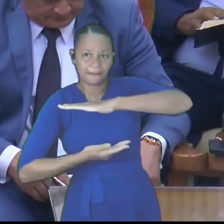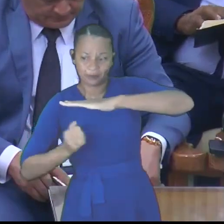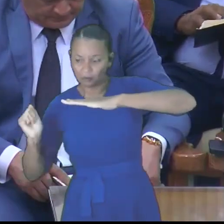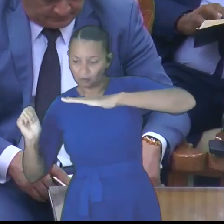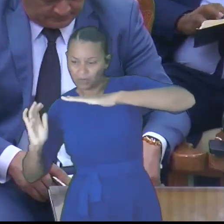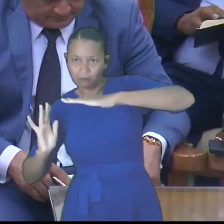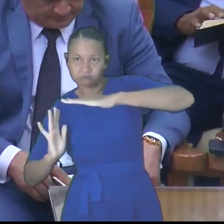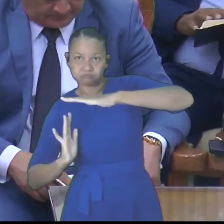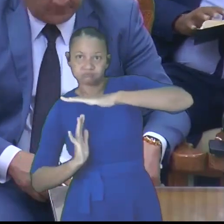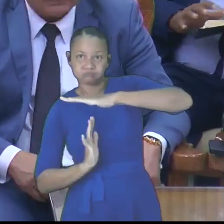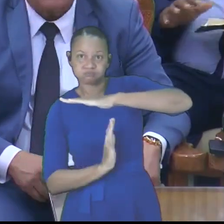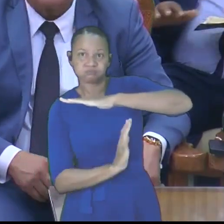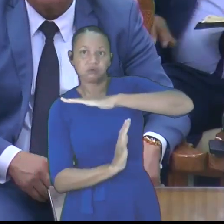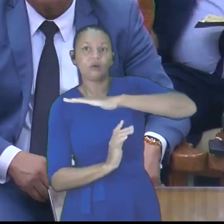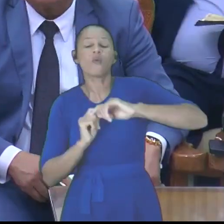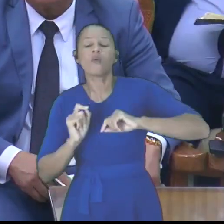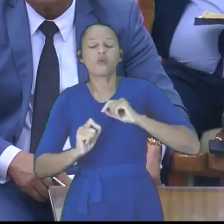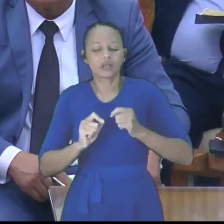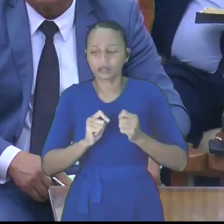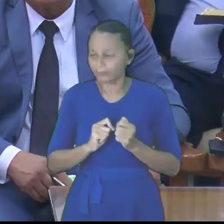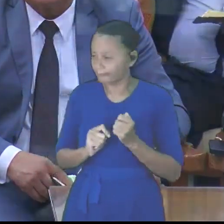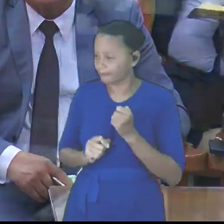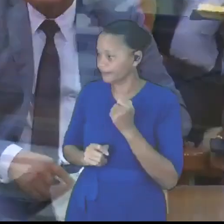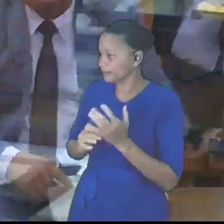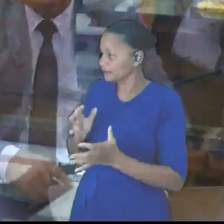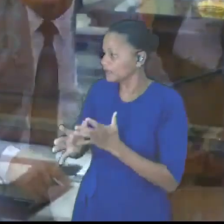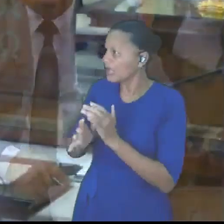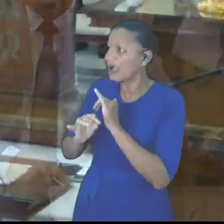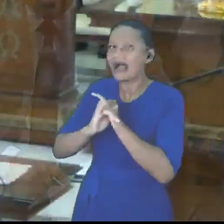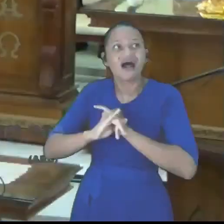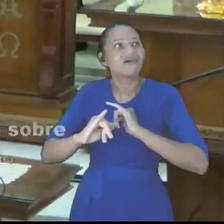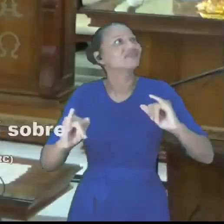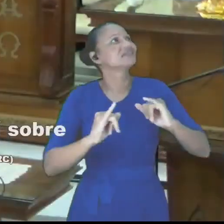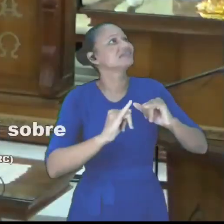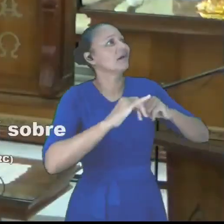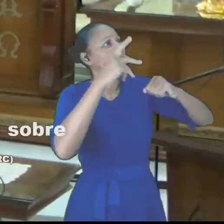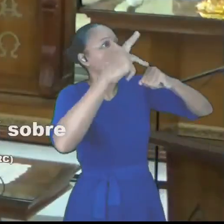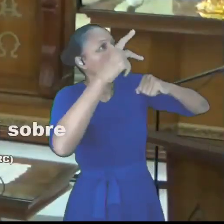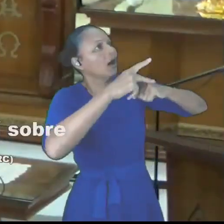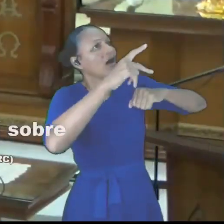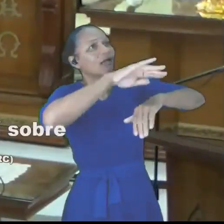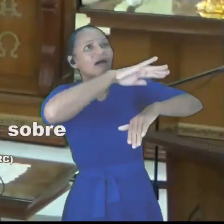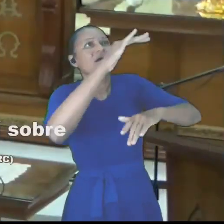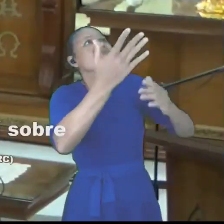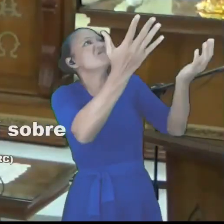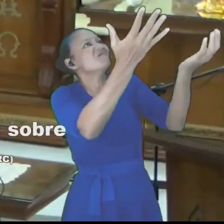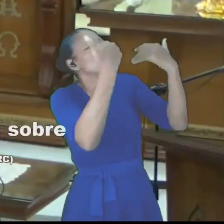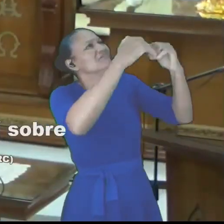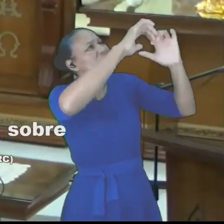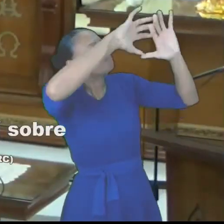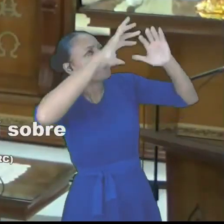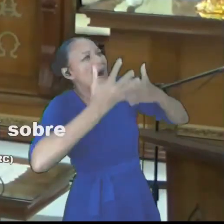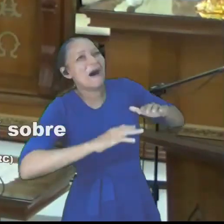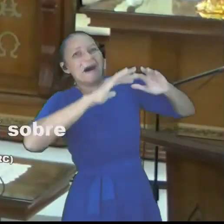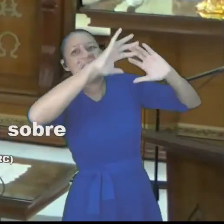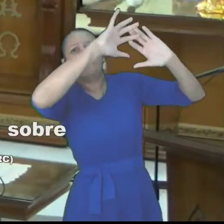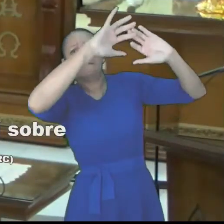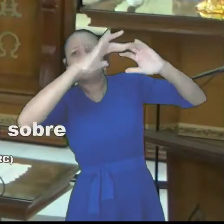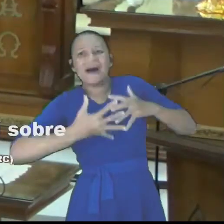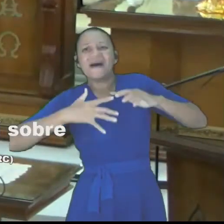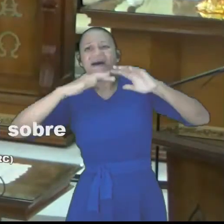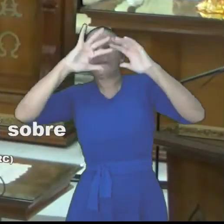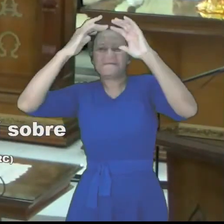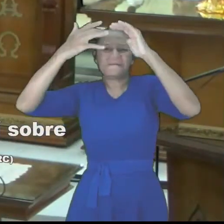fazer? 16. E diziam aos montes e aos rochedos: cai sobre nós